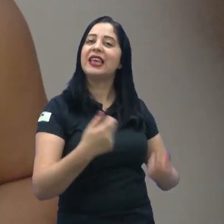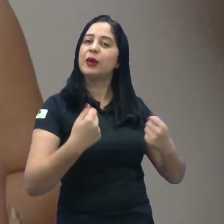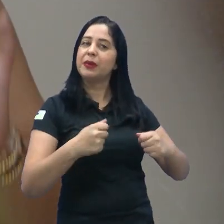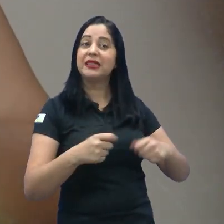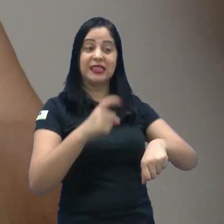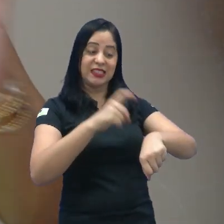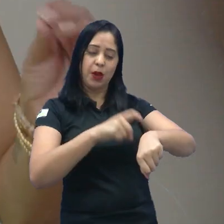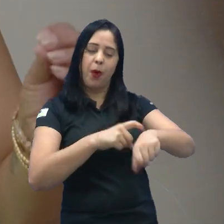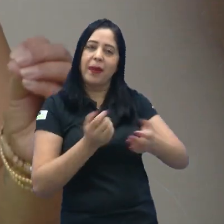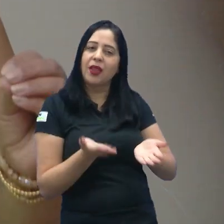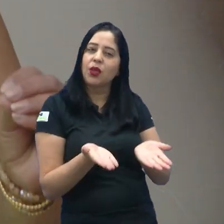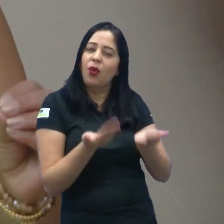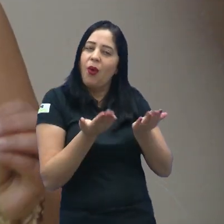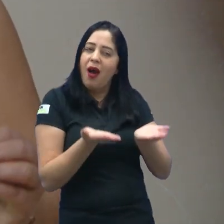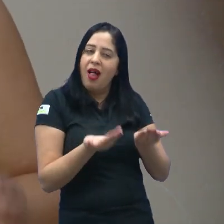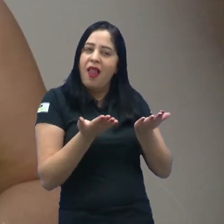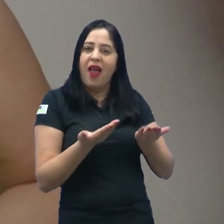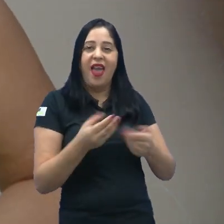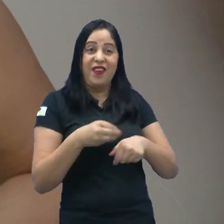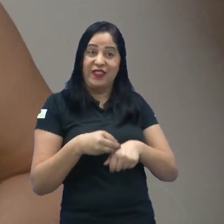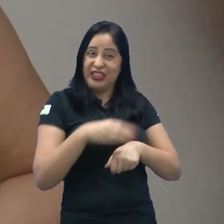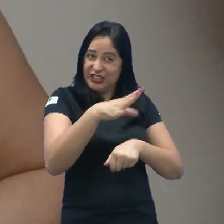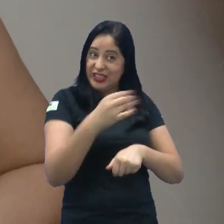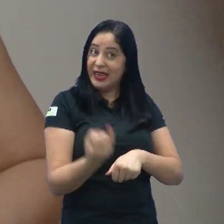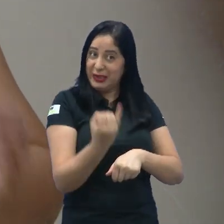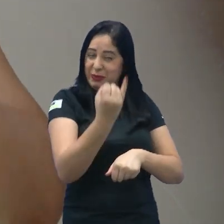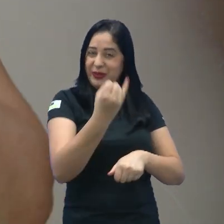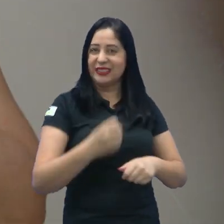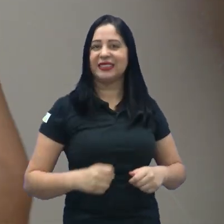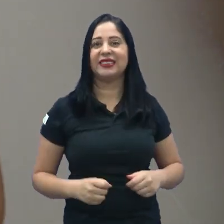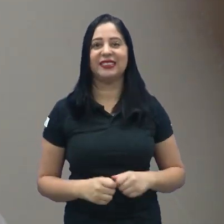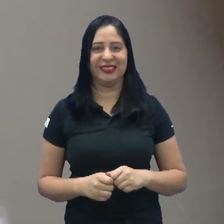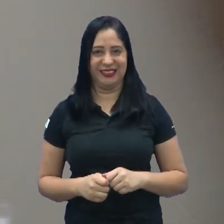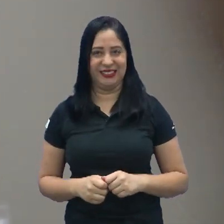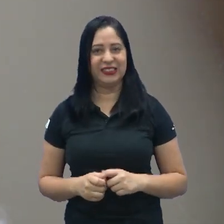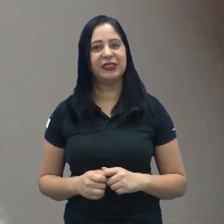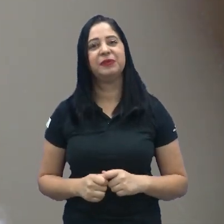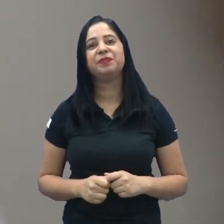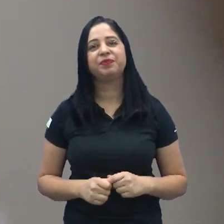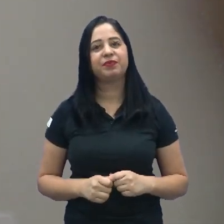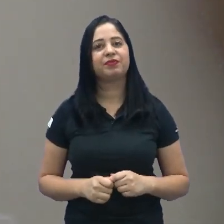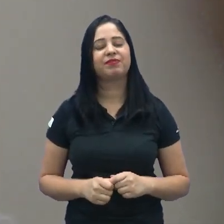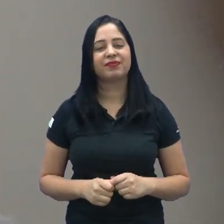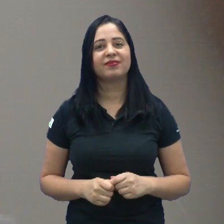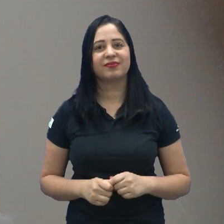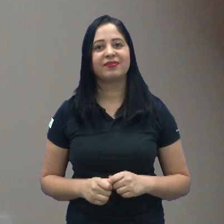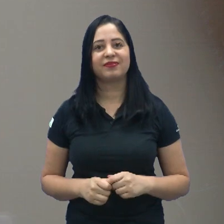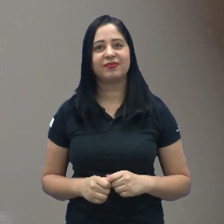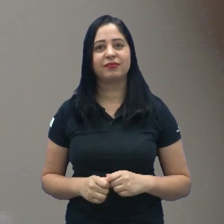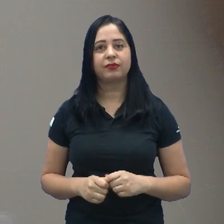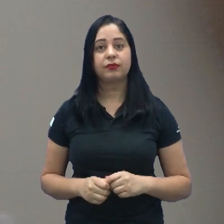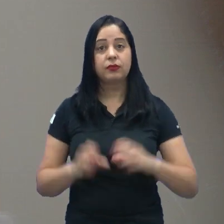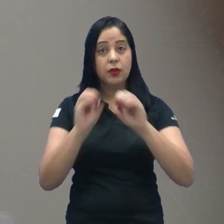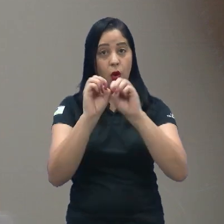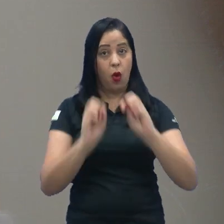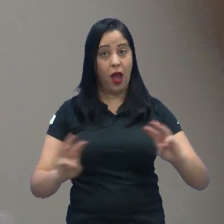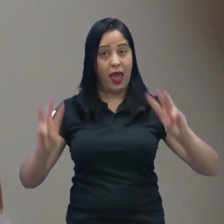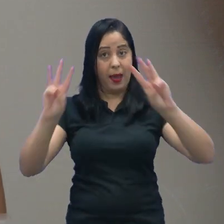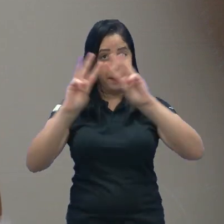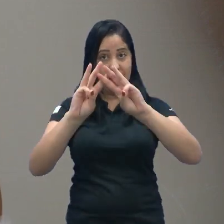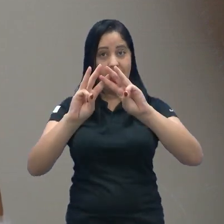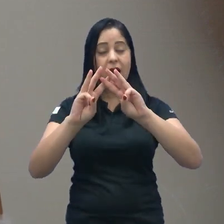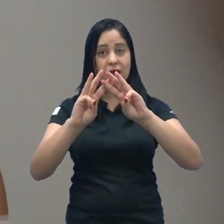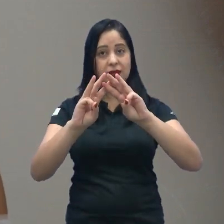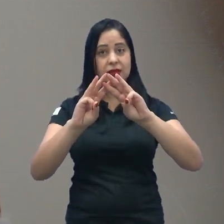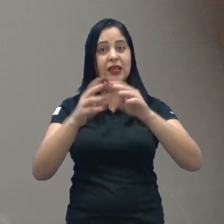momento. Acho que essa é a principal dica desse primeiro bloco, né? Sim. Ótimas dicas, Van. Olha só, gente, a Organização Mundial da Saúde estima